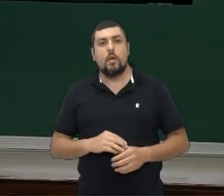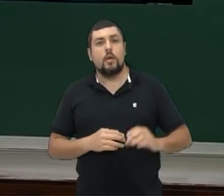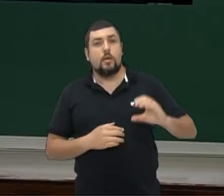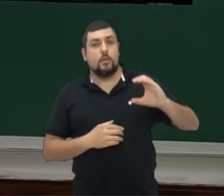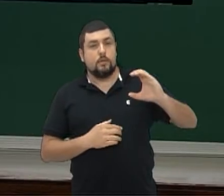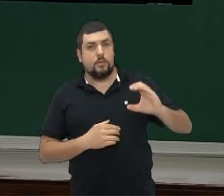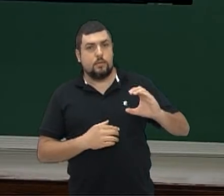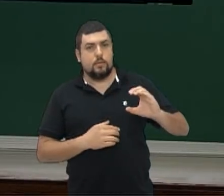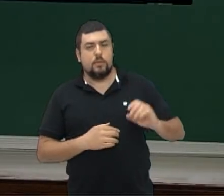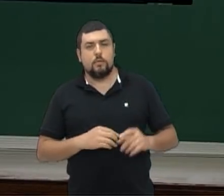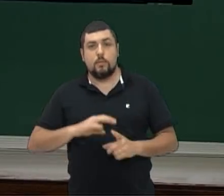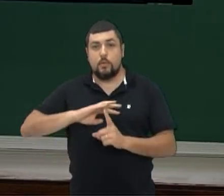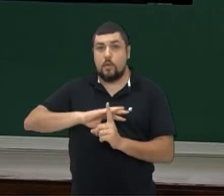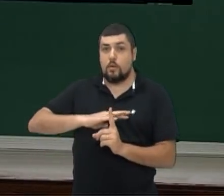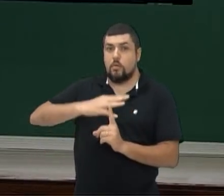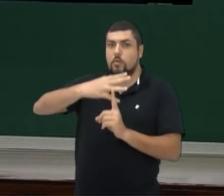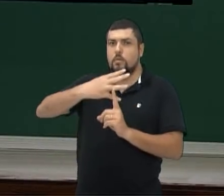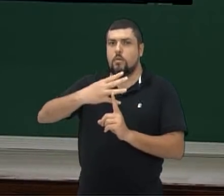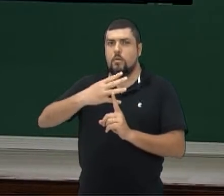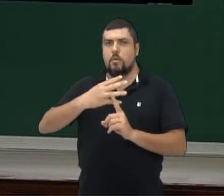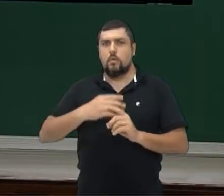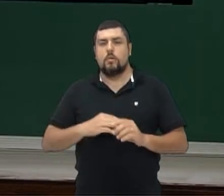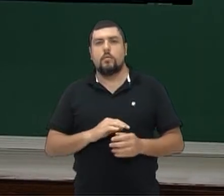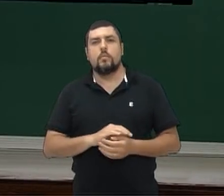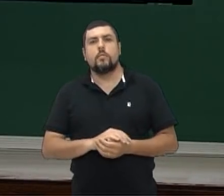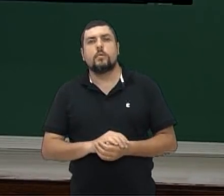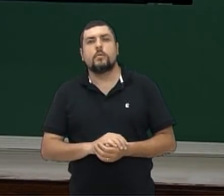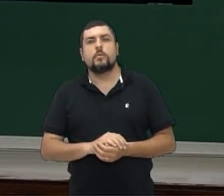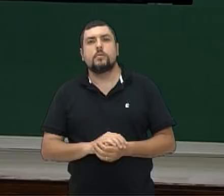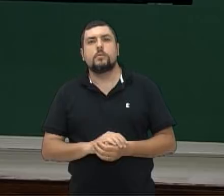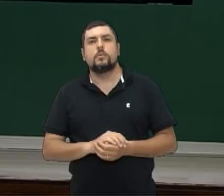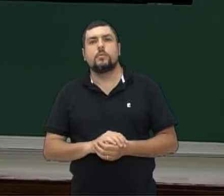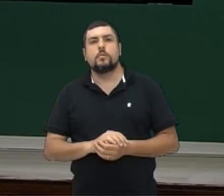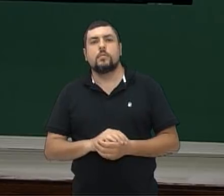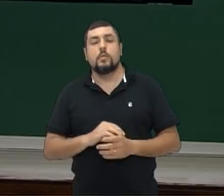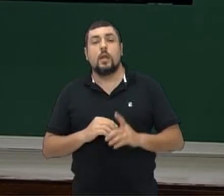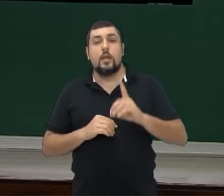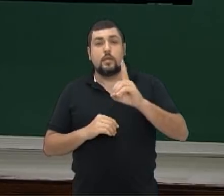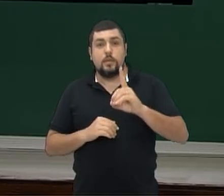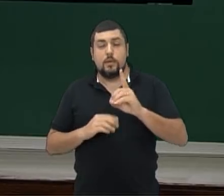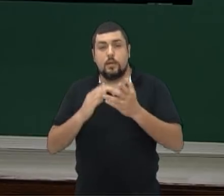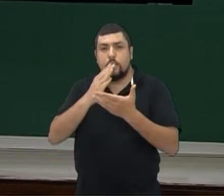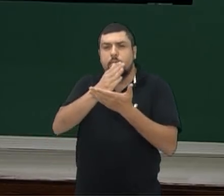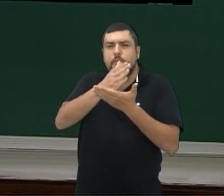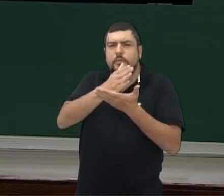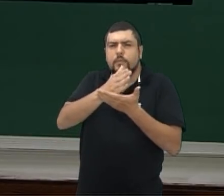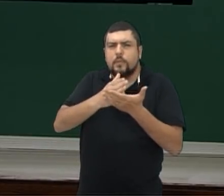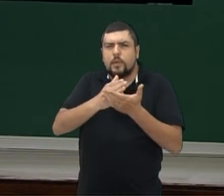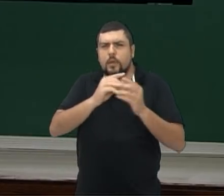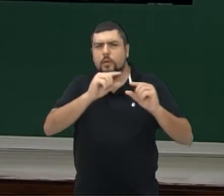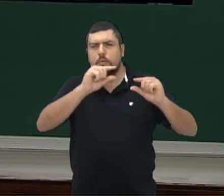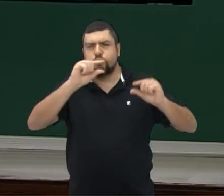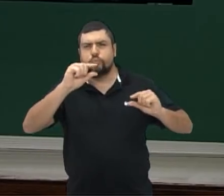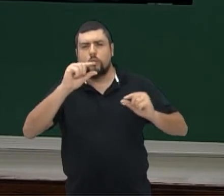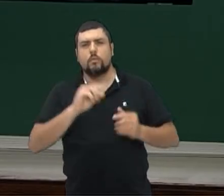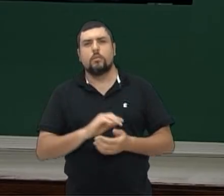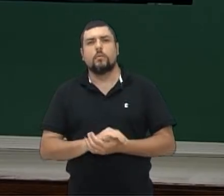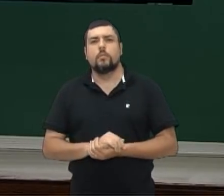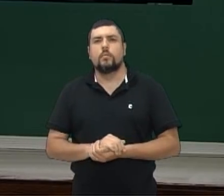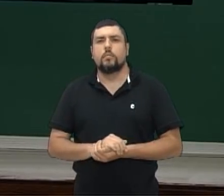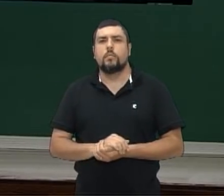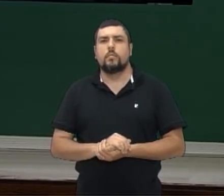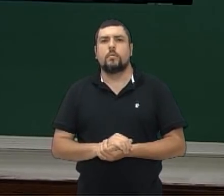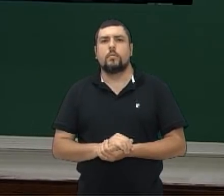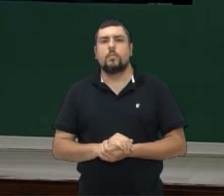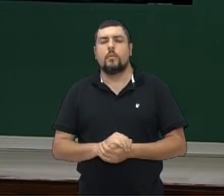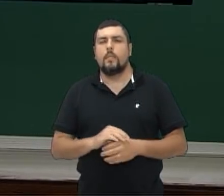C, o quádruplo da área da figura 2 e a letra D, a metade da área da figura 2. Bom, primeiro, a gente